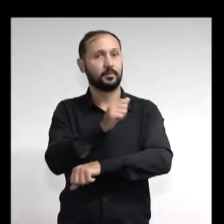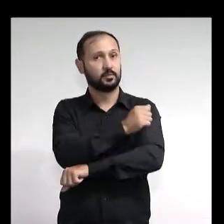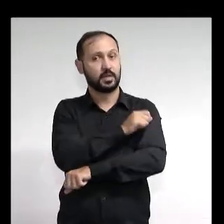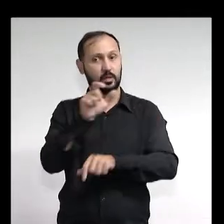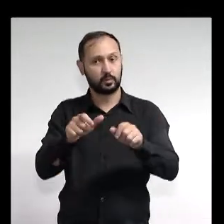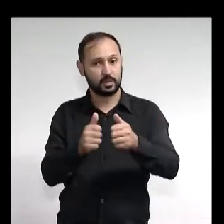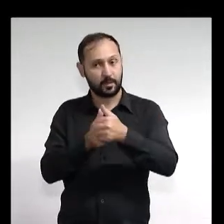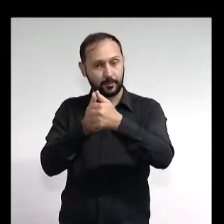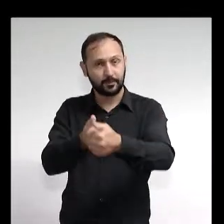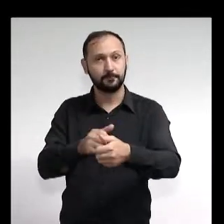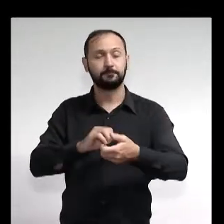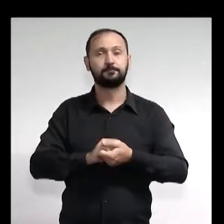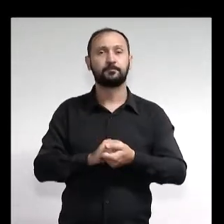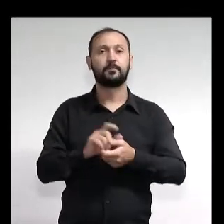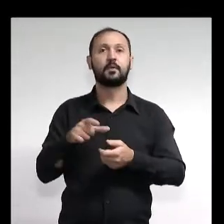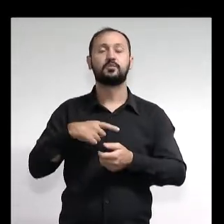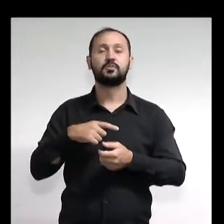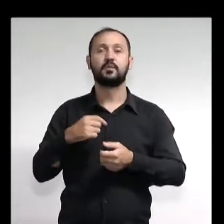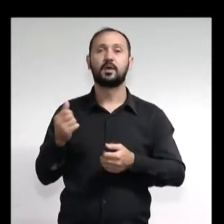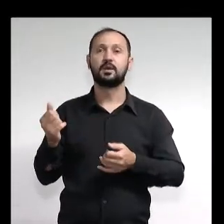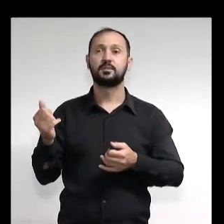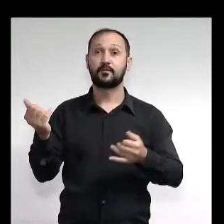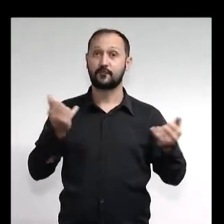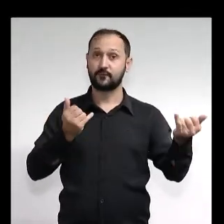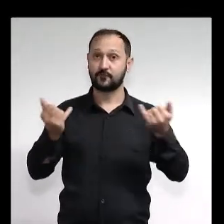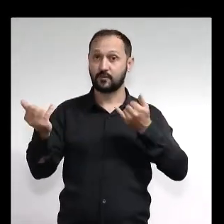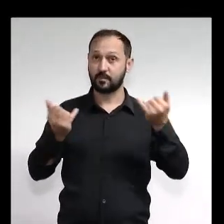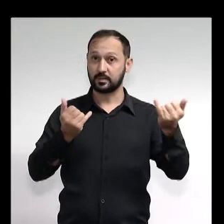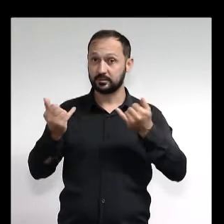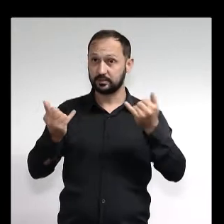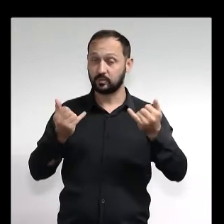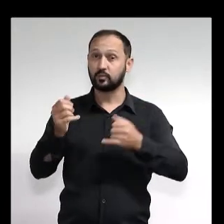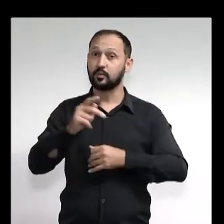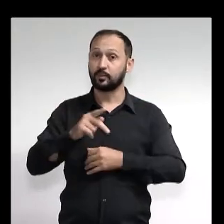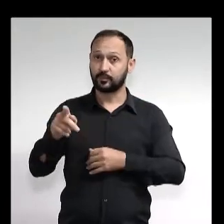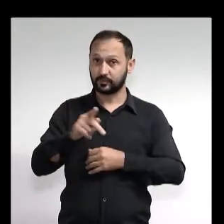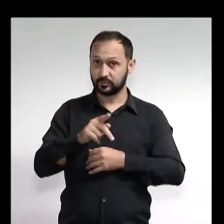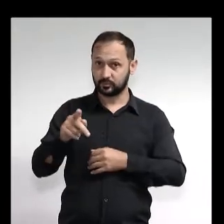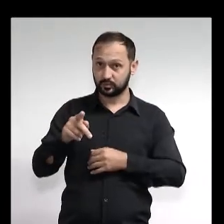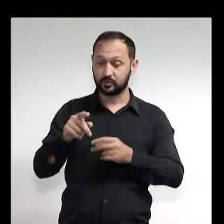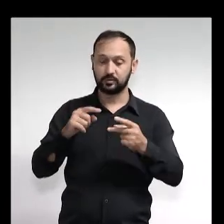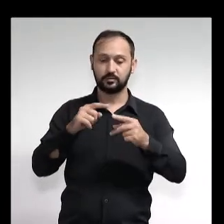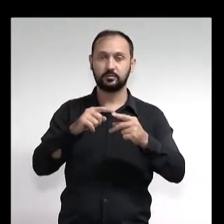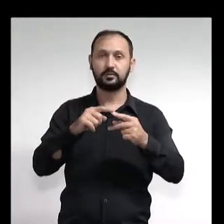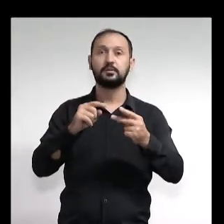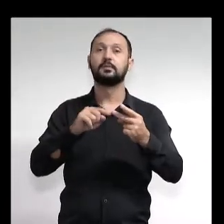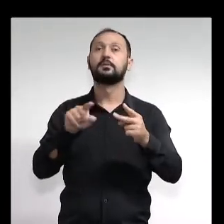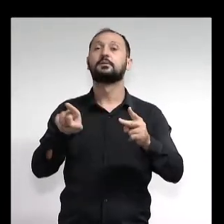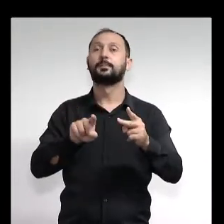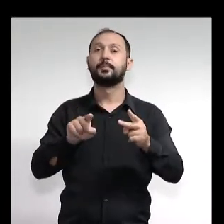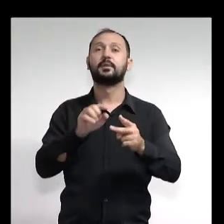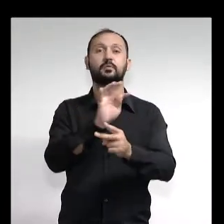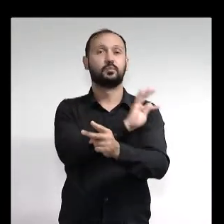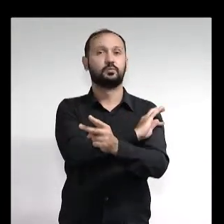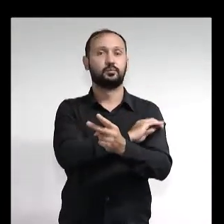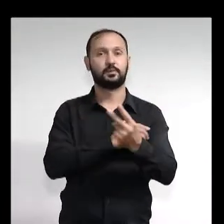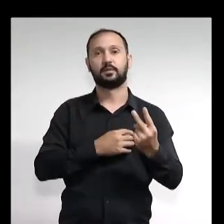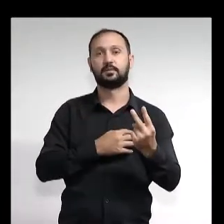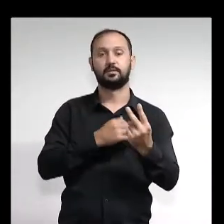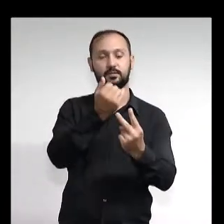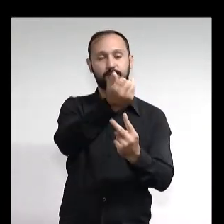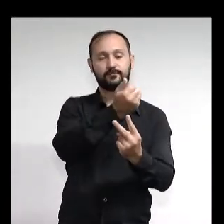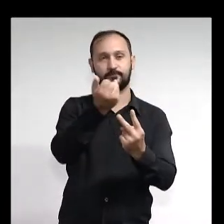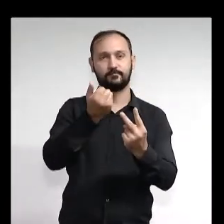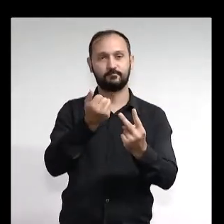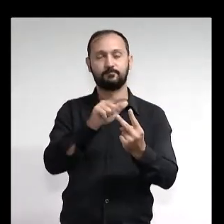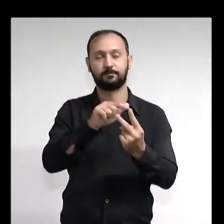faziam as orientações e o acompanhamento aos estudantes. Então, eu peguei tanto as informações dos professores regentes,